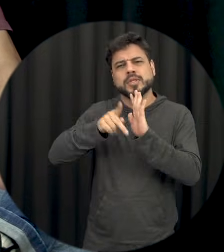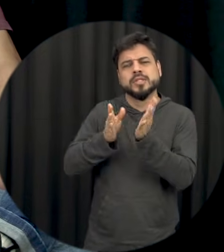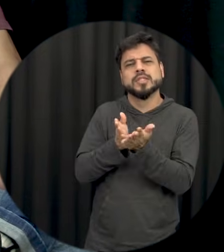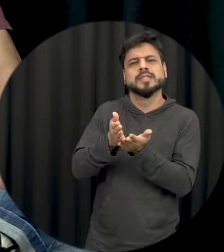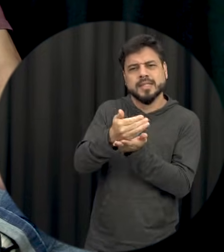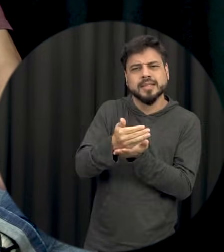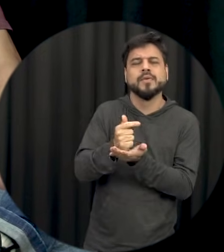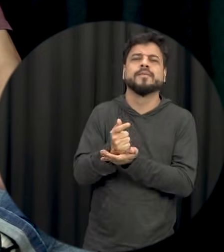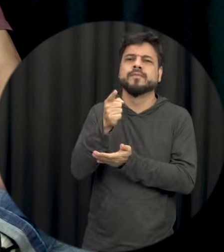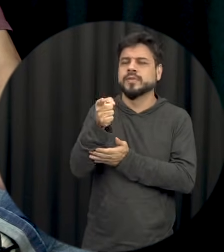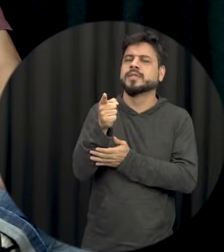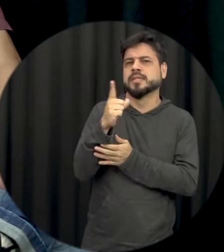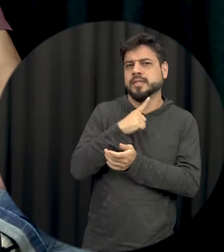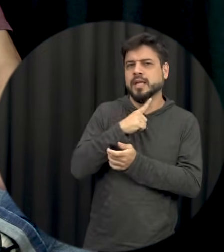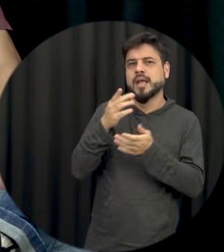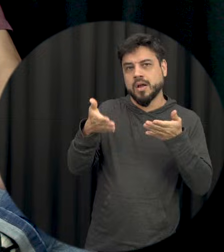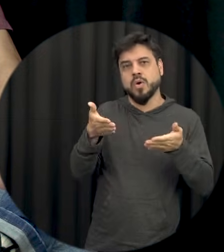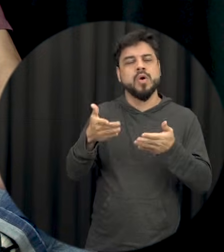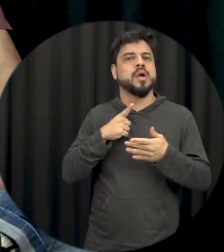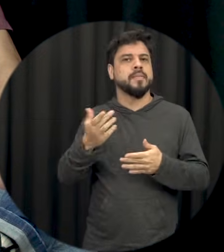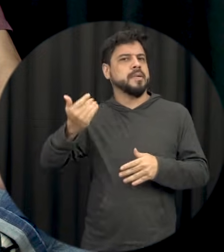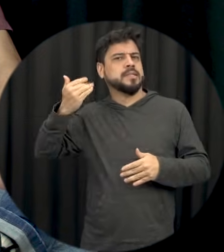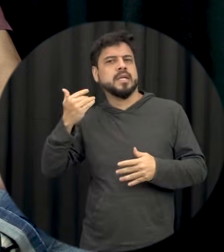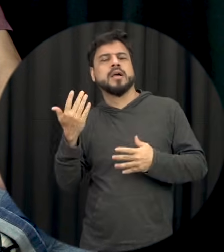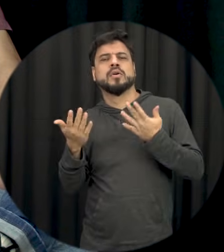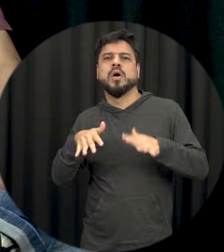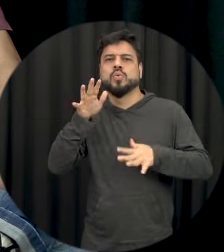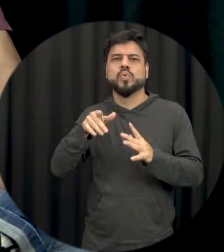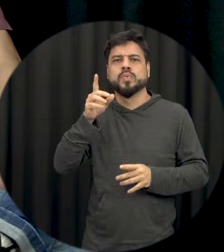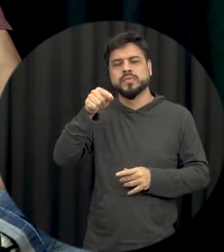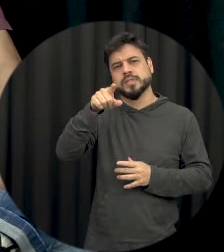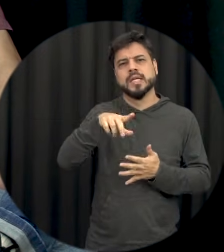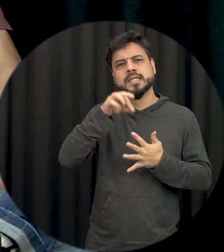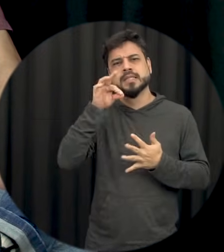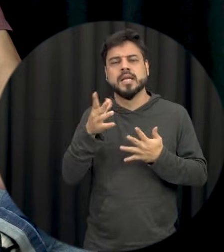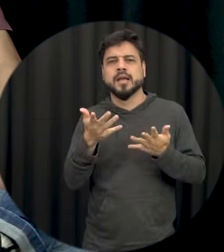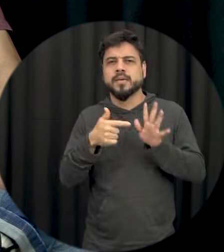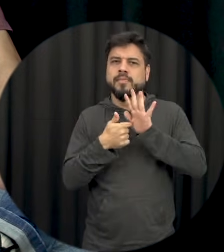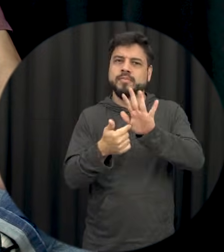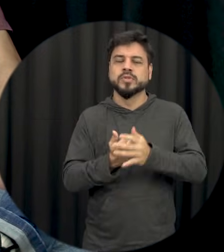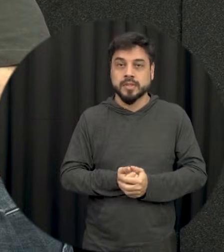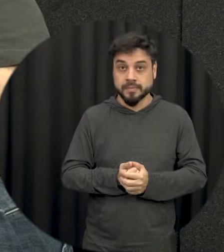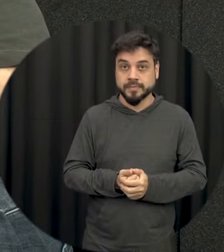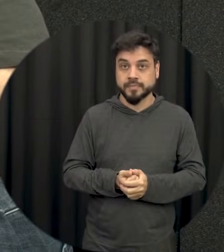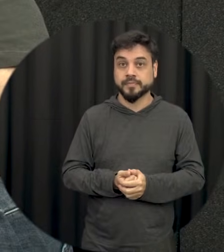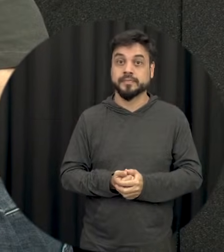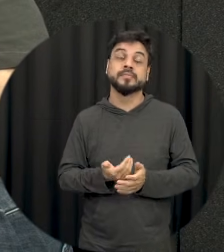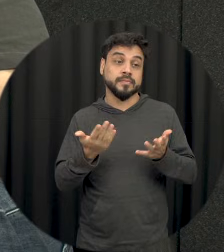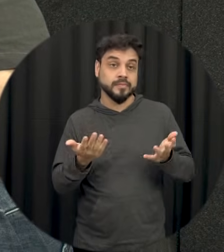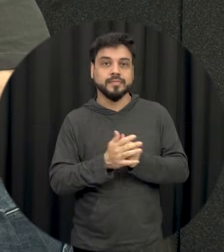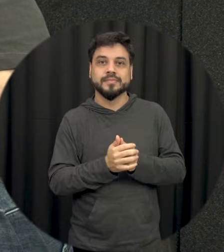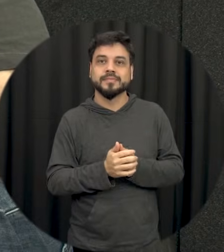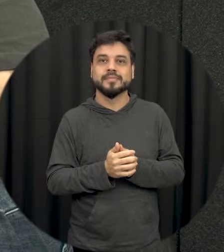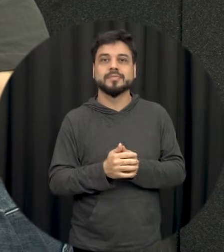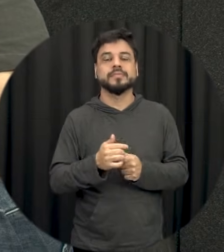tem novos ou futuros, né? Dá para destacar alguns assim que te chamam mais a atenção? Então, aí que vou